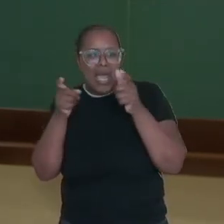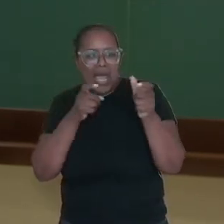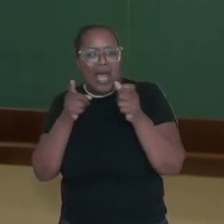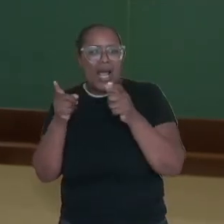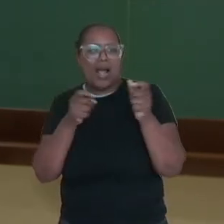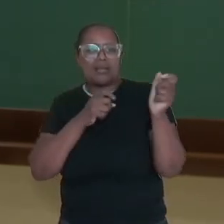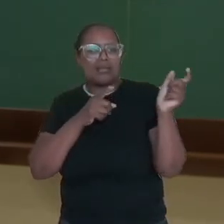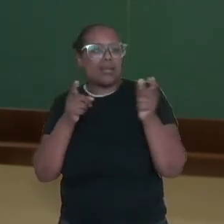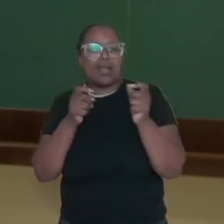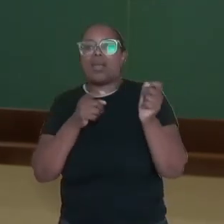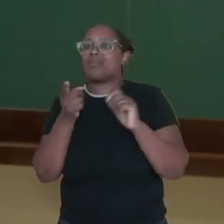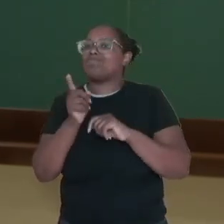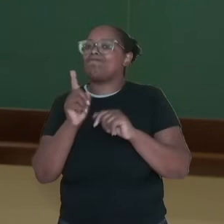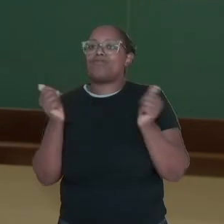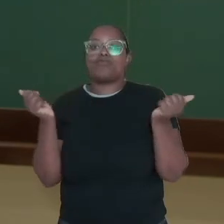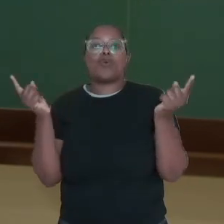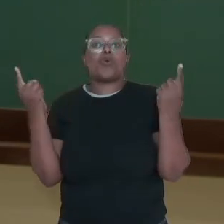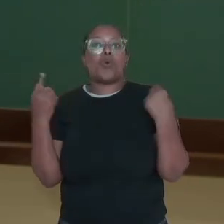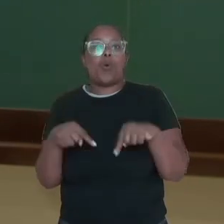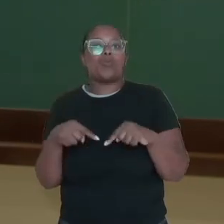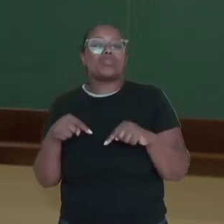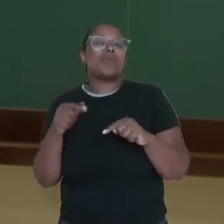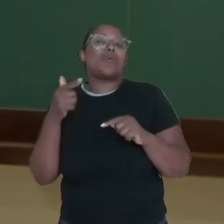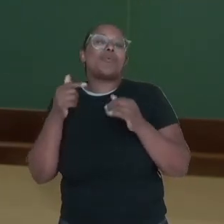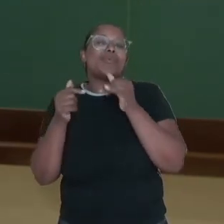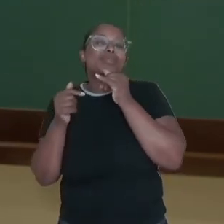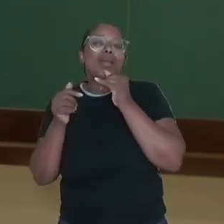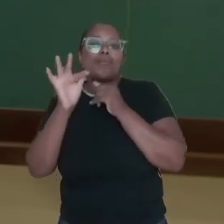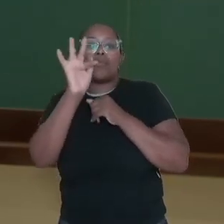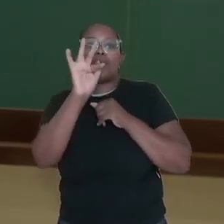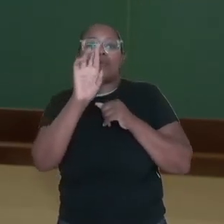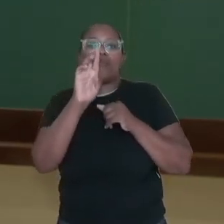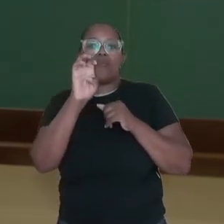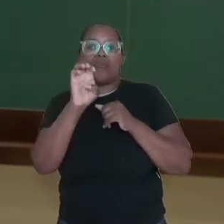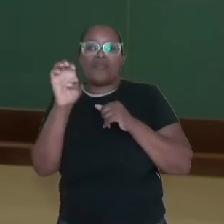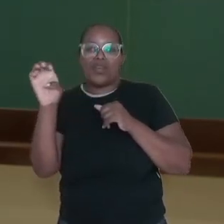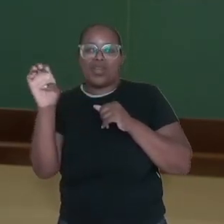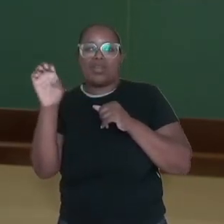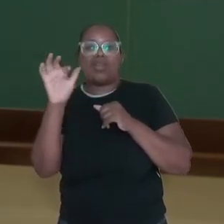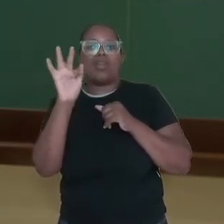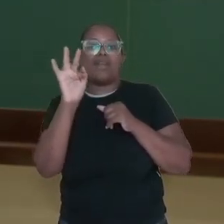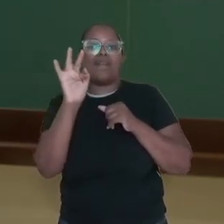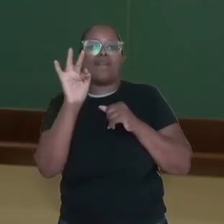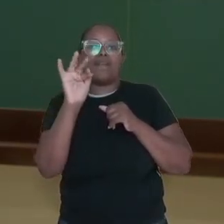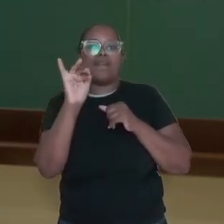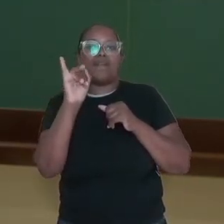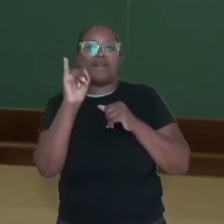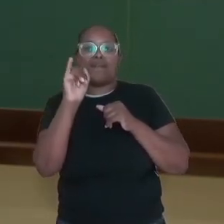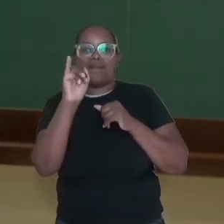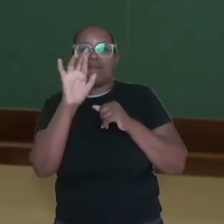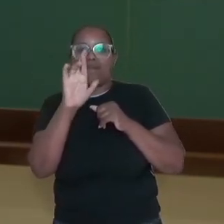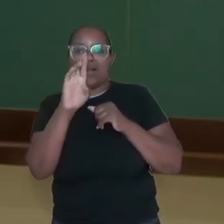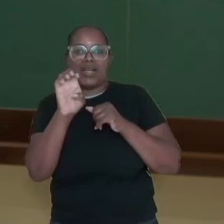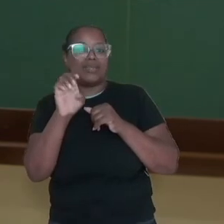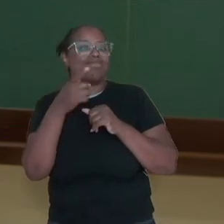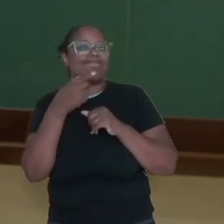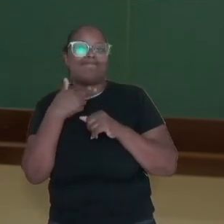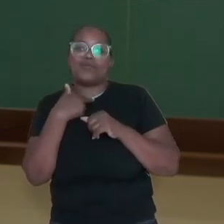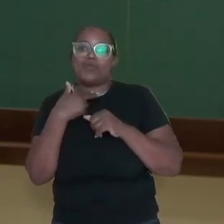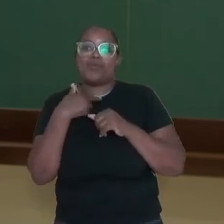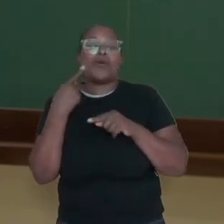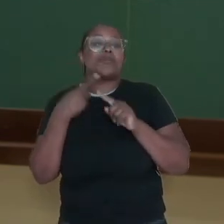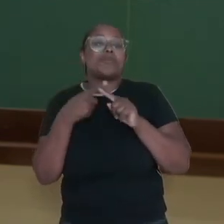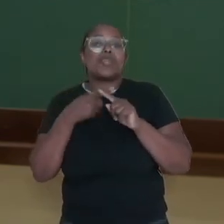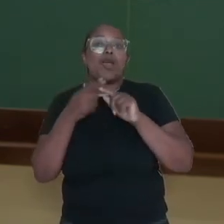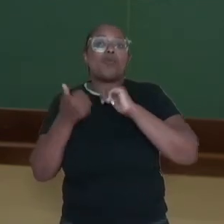né? Então, Free Fire, por exemplo, não vai ser um jogo que vai chegar nas Olimpíadas, tá? Provavelmente um